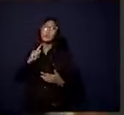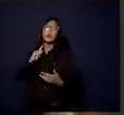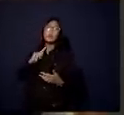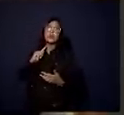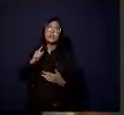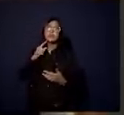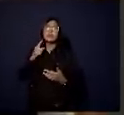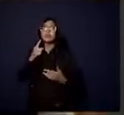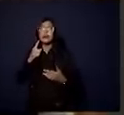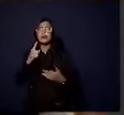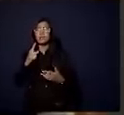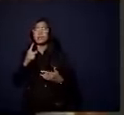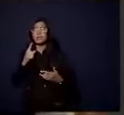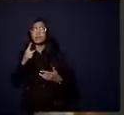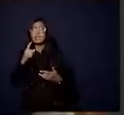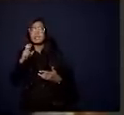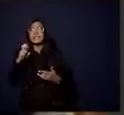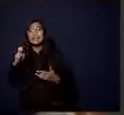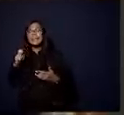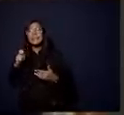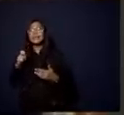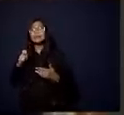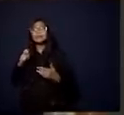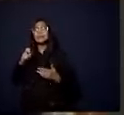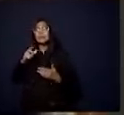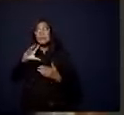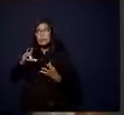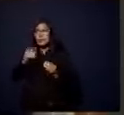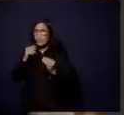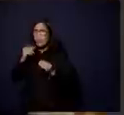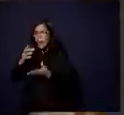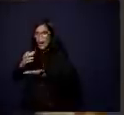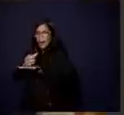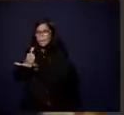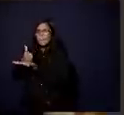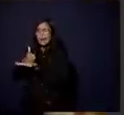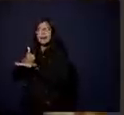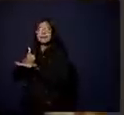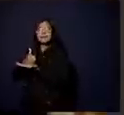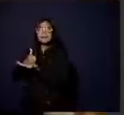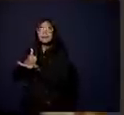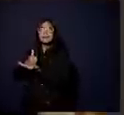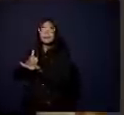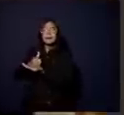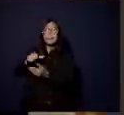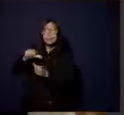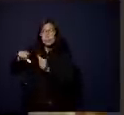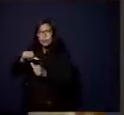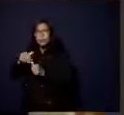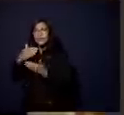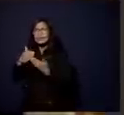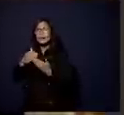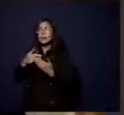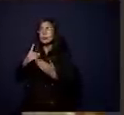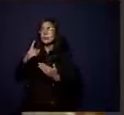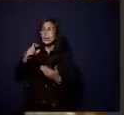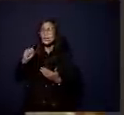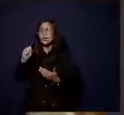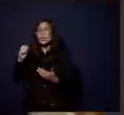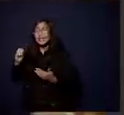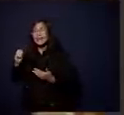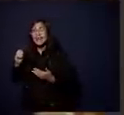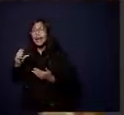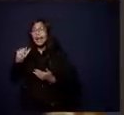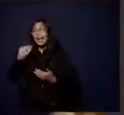tem 180 situações de redução de base de cálculo para mudar alíquota então no fundo tem 180 alíquotas dentro